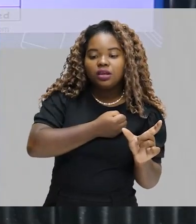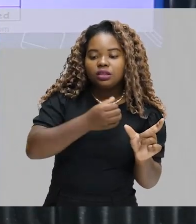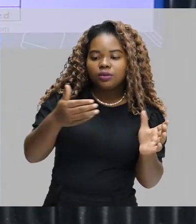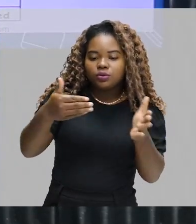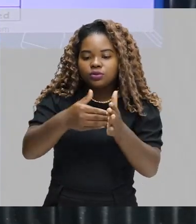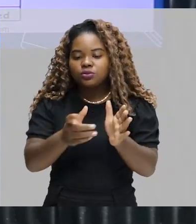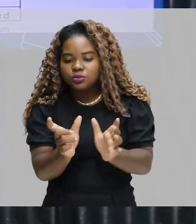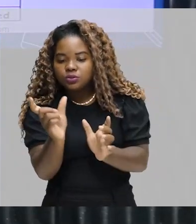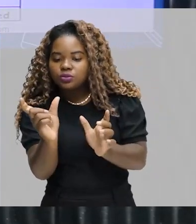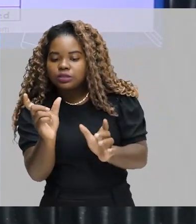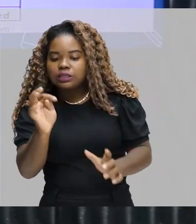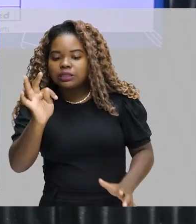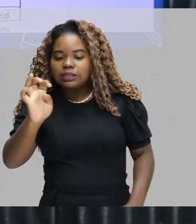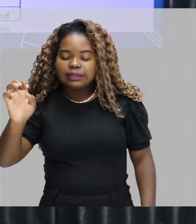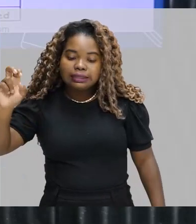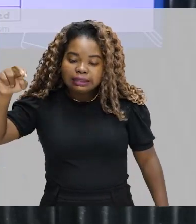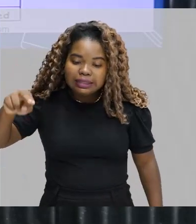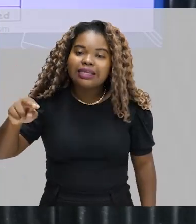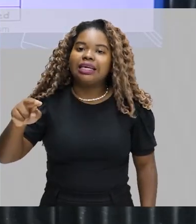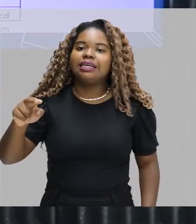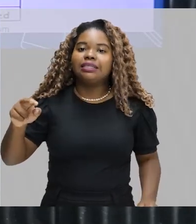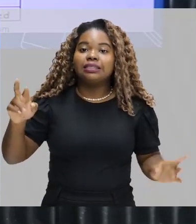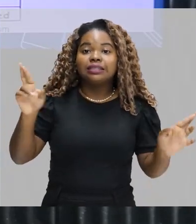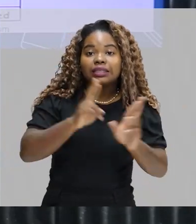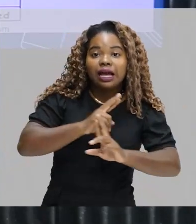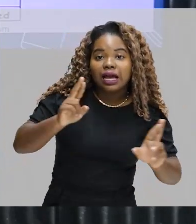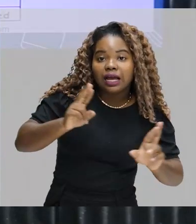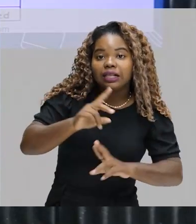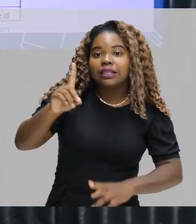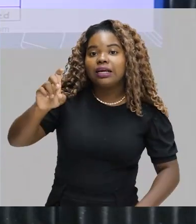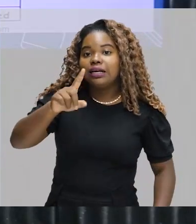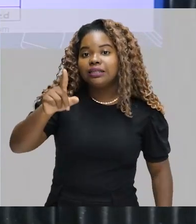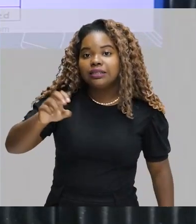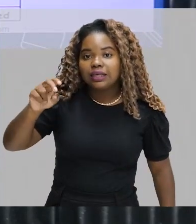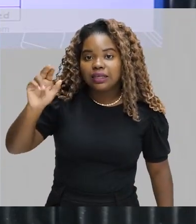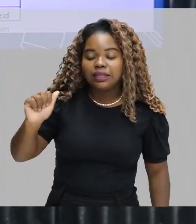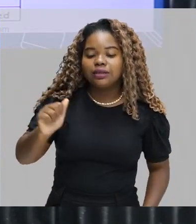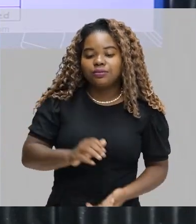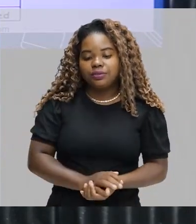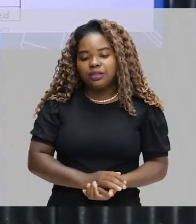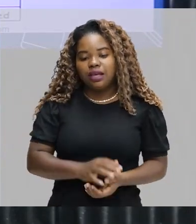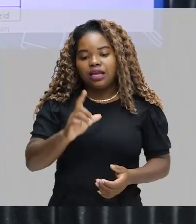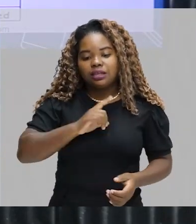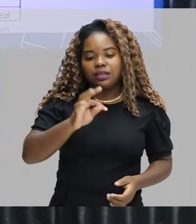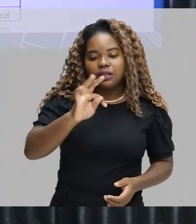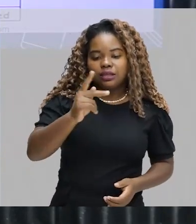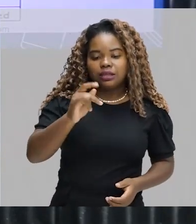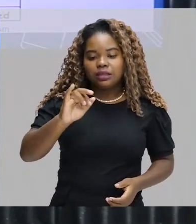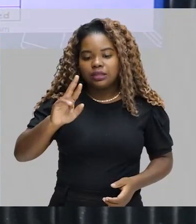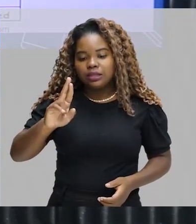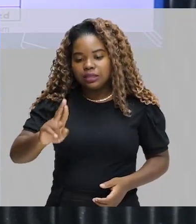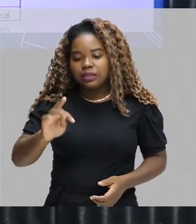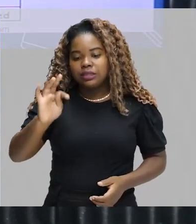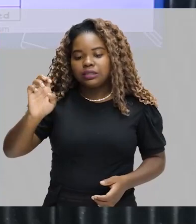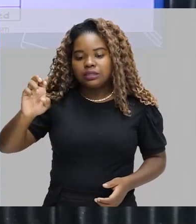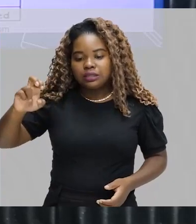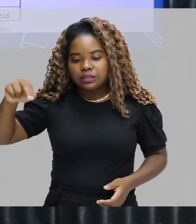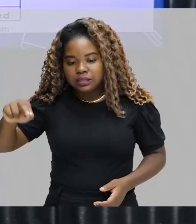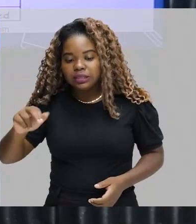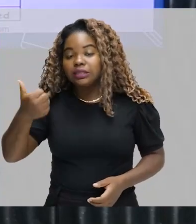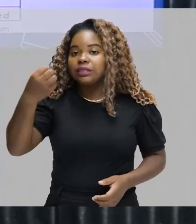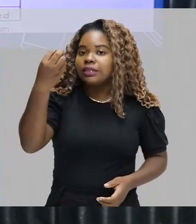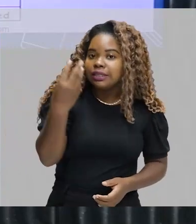você tem o sufixo thin, que faz referência a essa dezena. Então, 13, 10 e 3. Então, eu